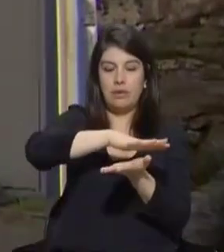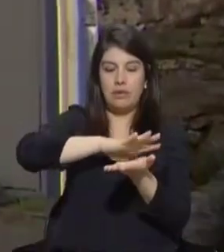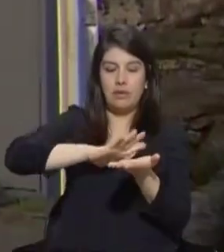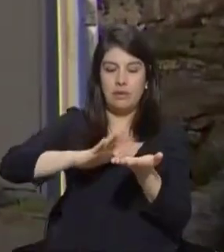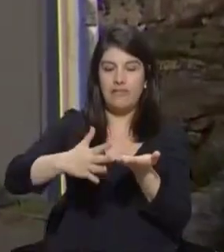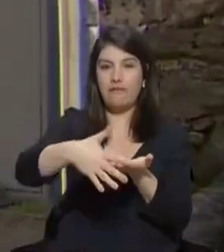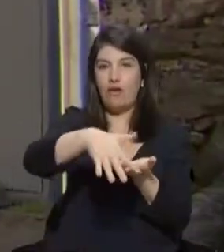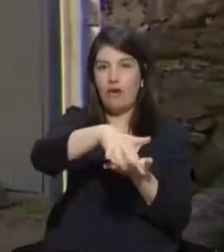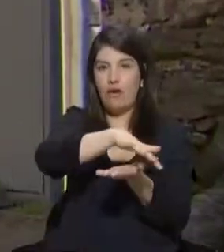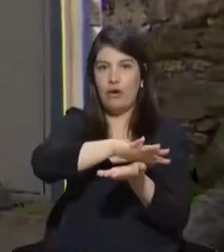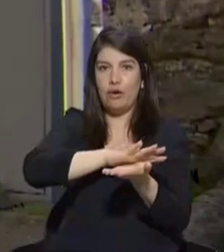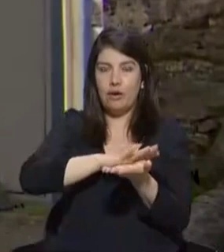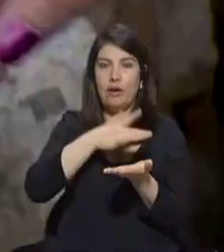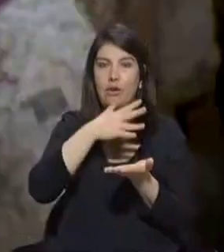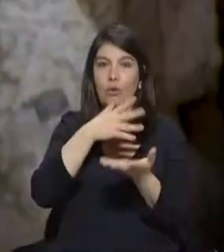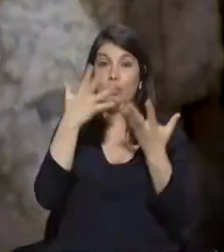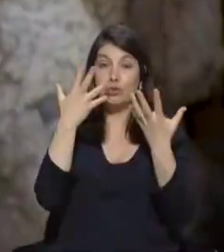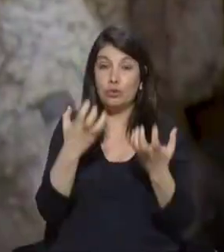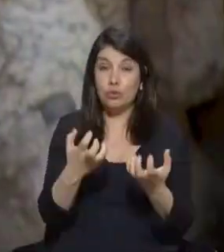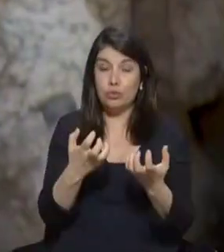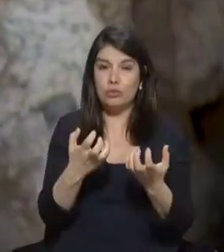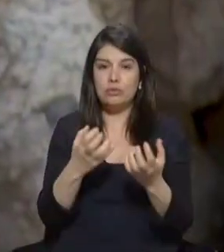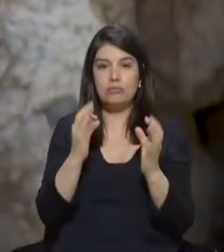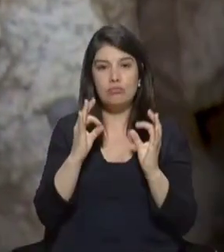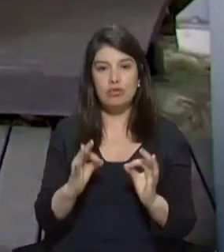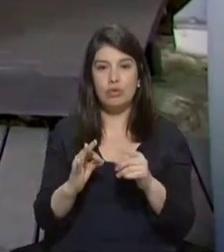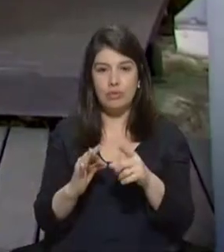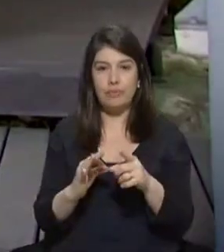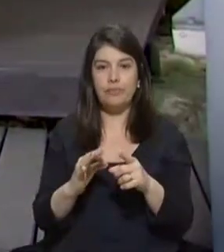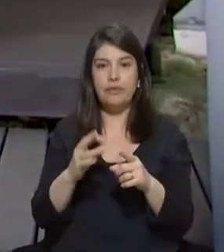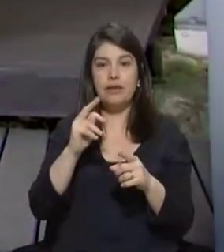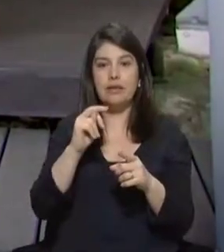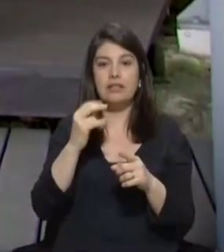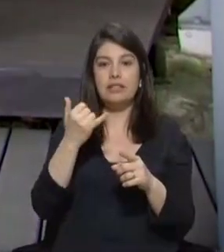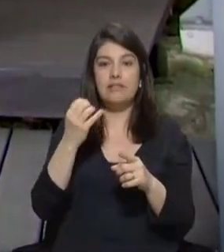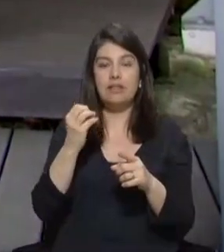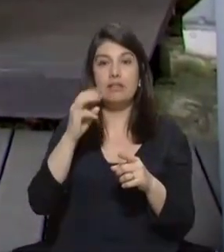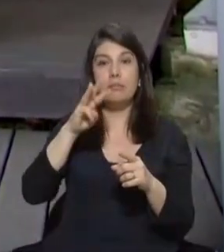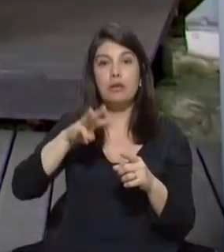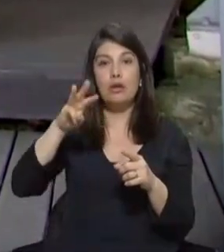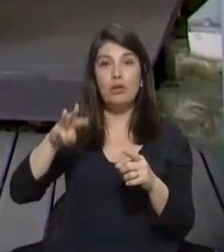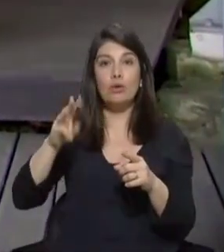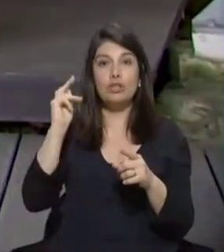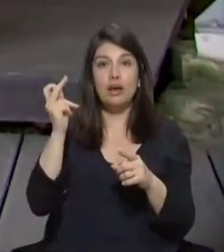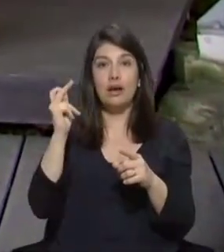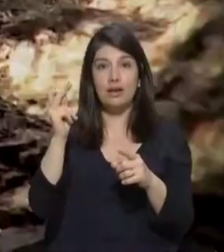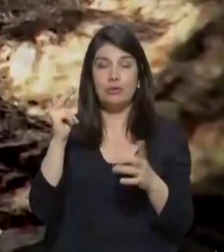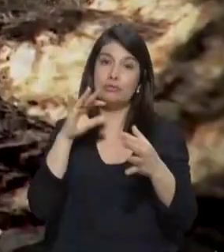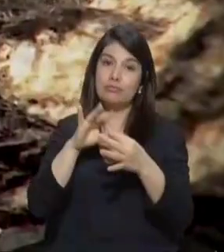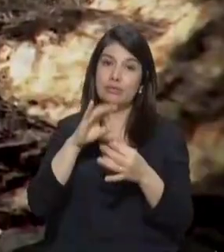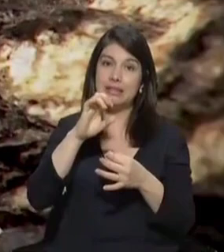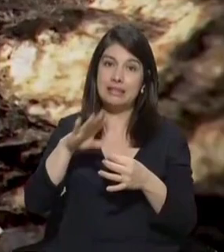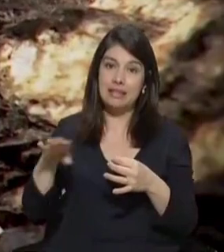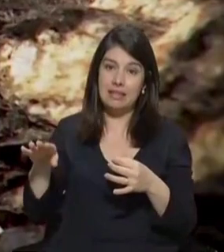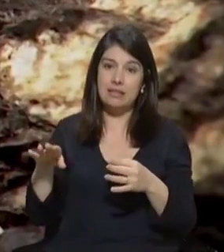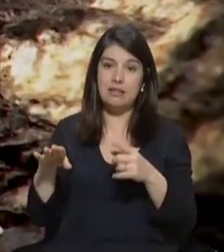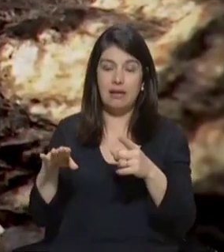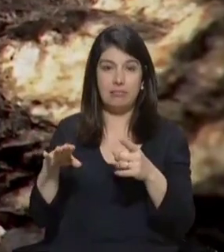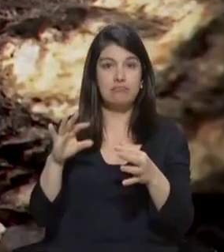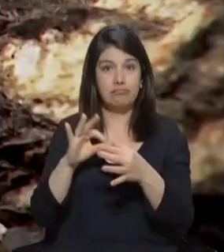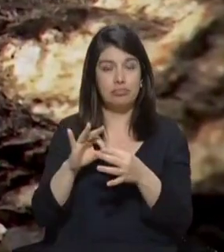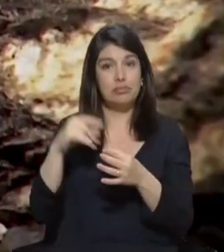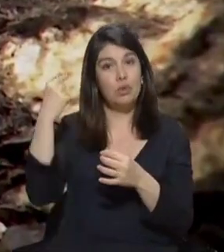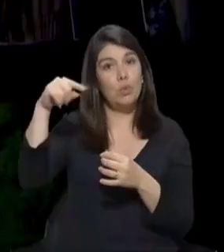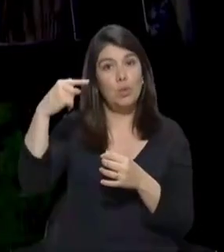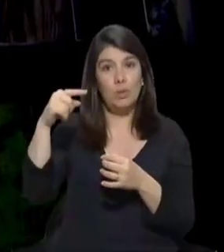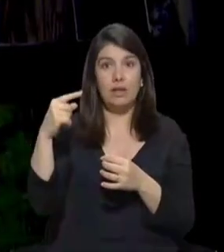exterior, de cor escura, já está formada há 320 milhões de anos. Portanto, do ponto de vista da ciência, este é um fenómeno geológico único